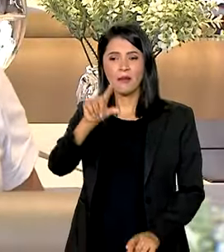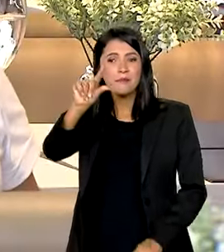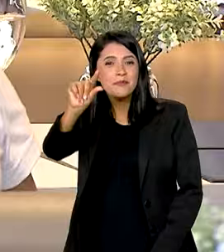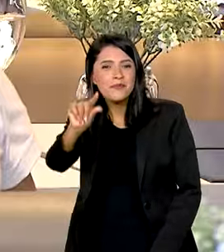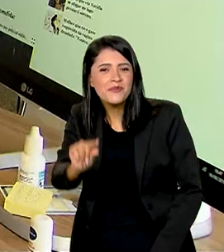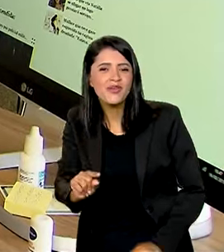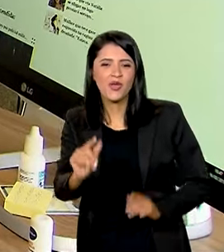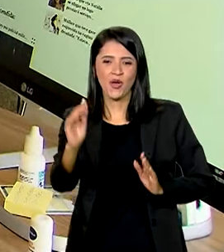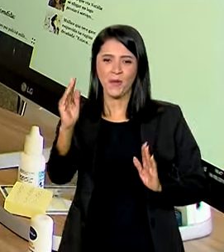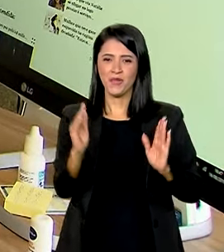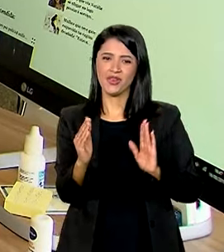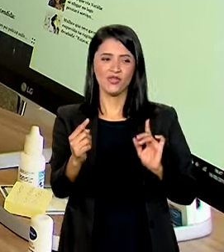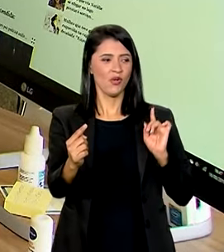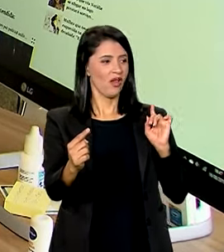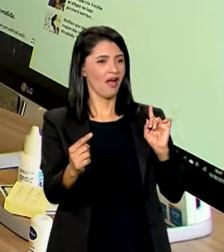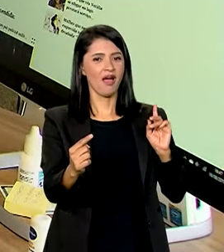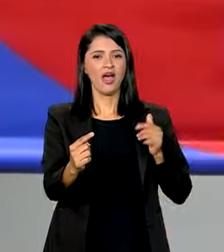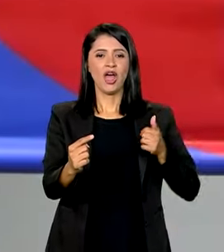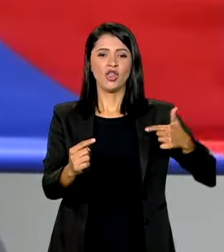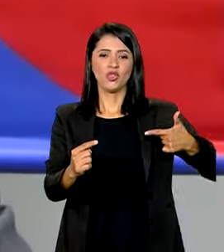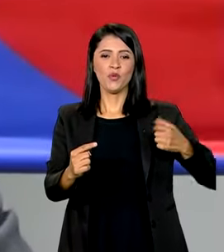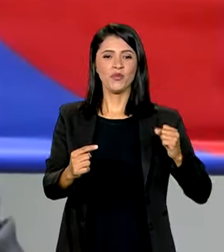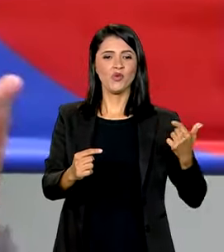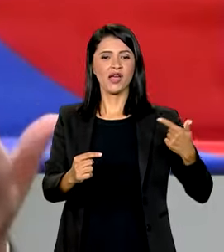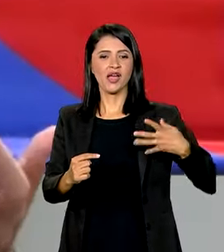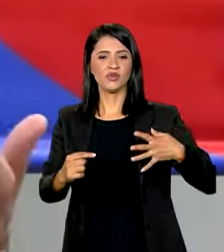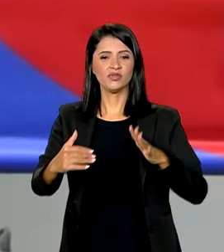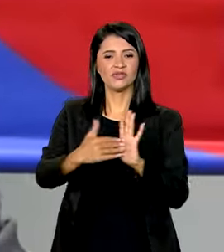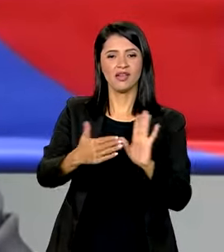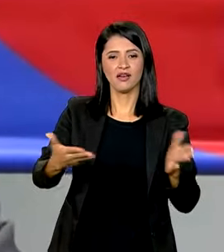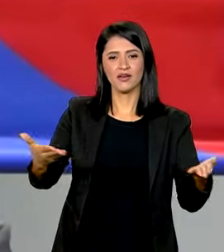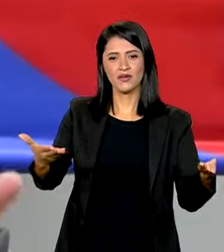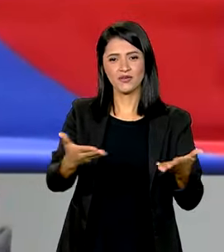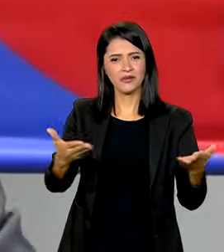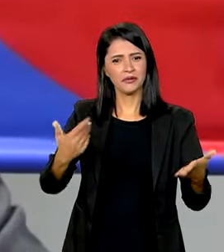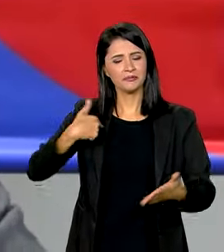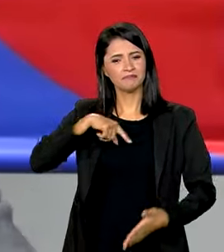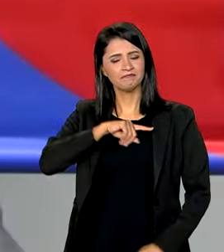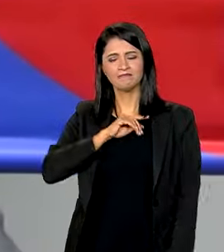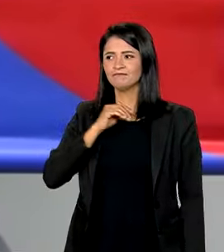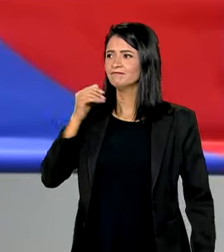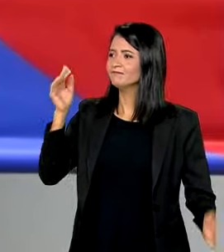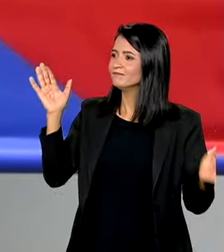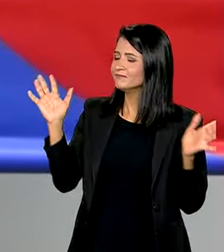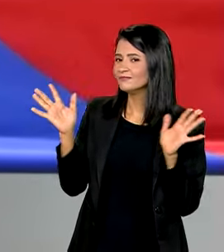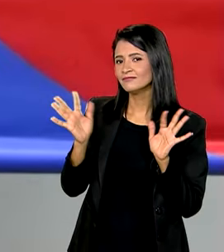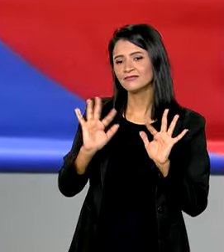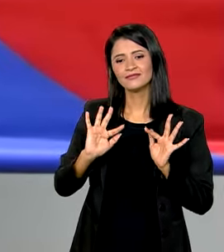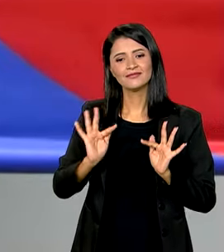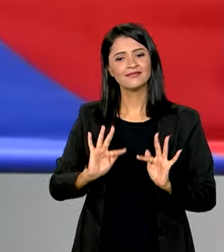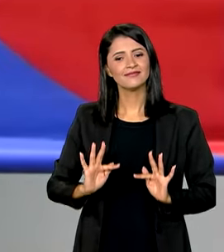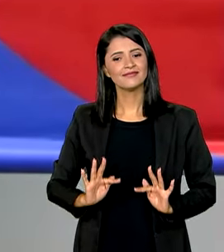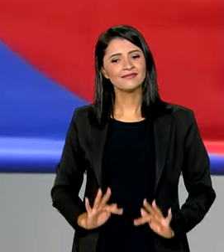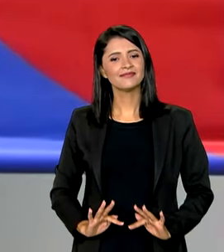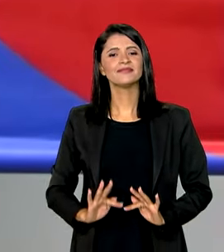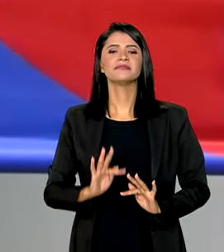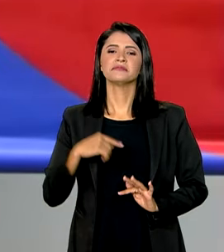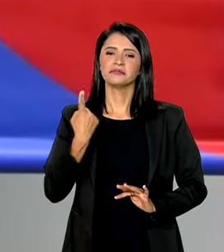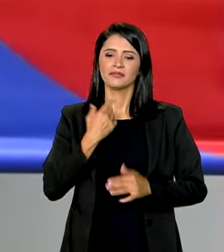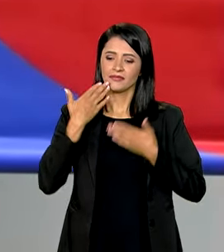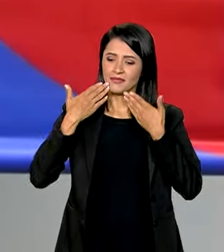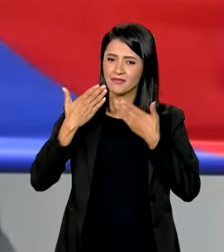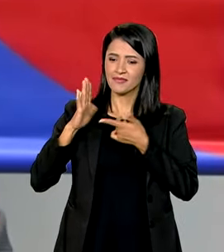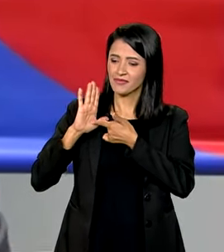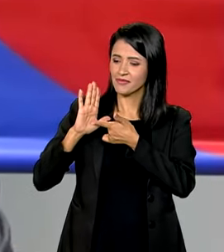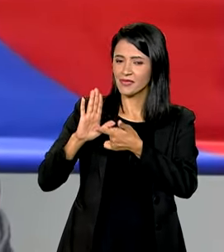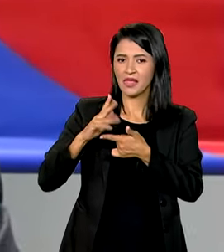para o período desde 2014. Então nós estamos dizendo que nós estamos felizes com esse panorama que nós estamos